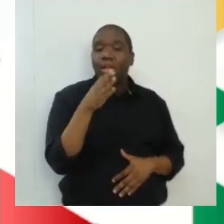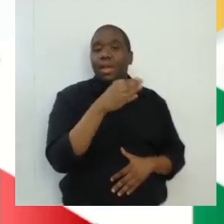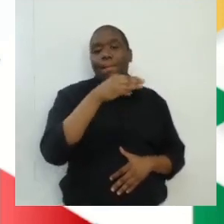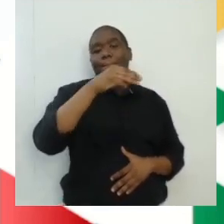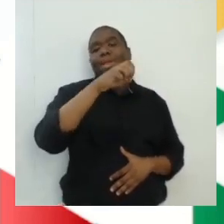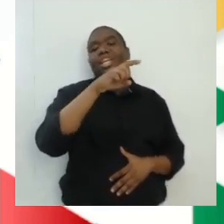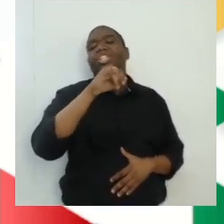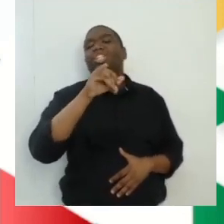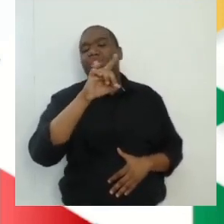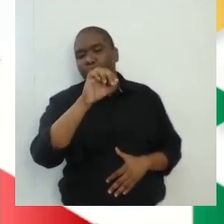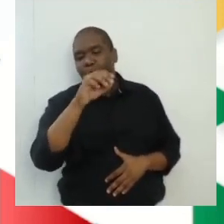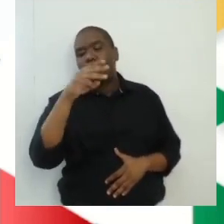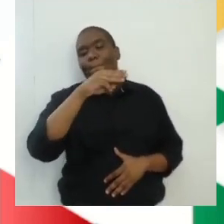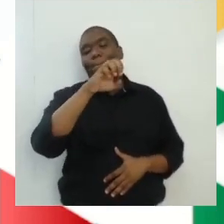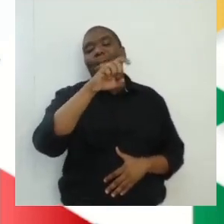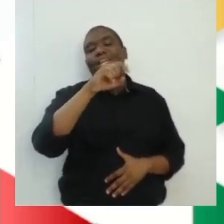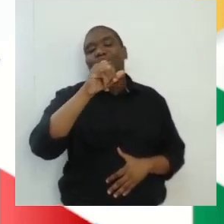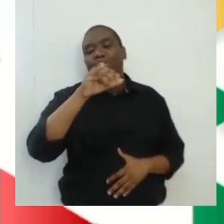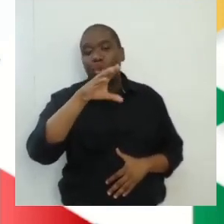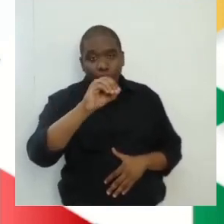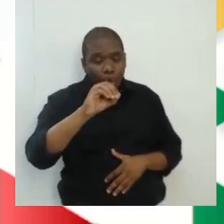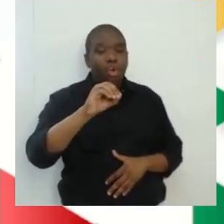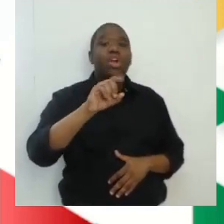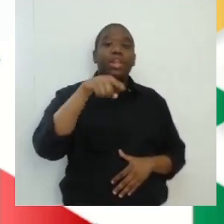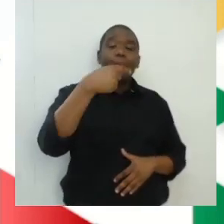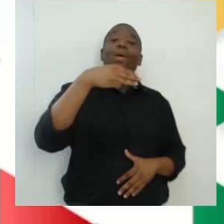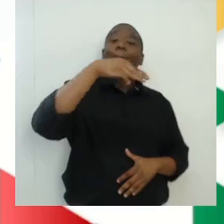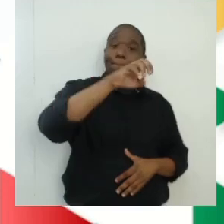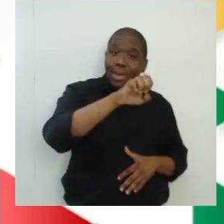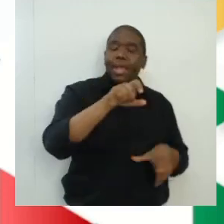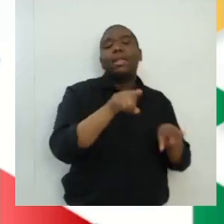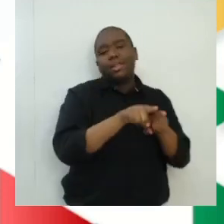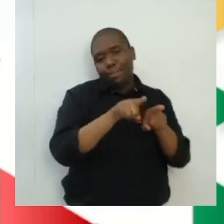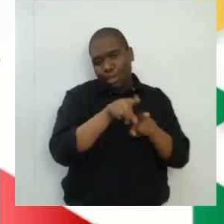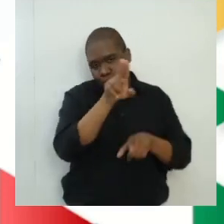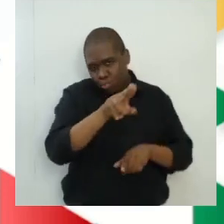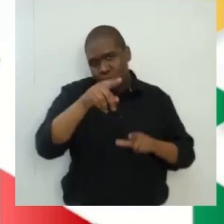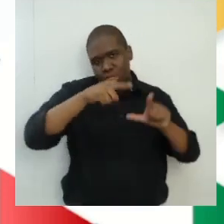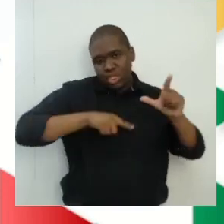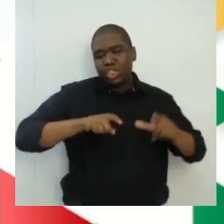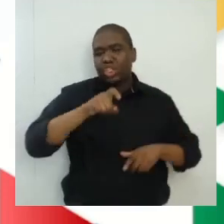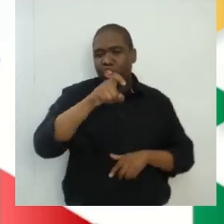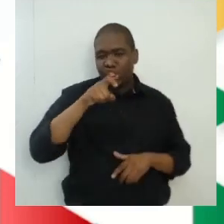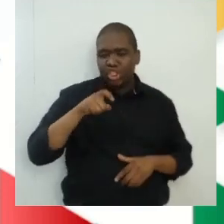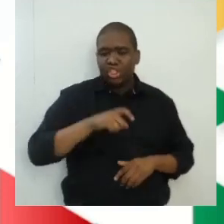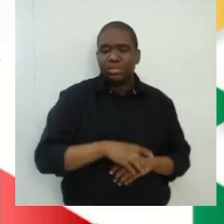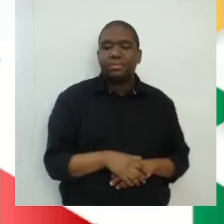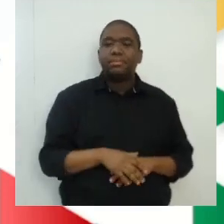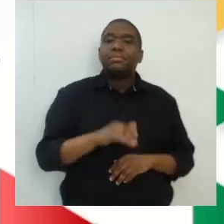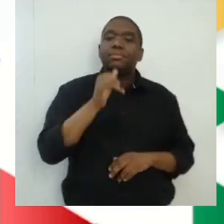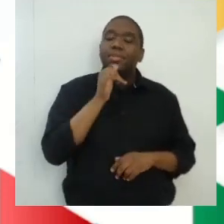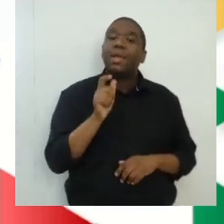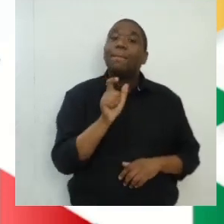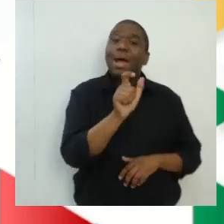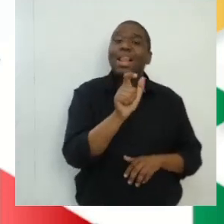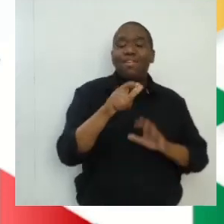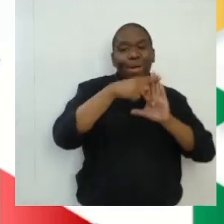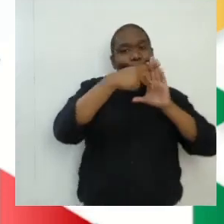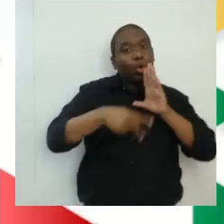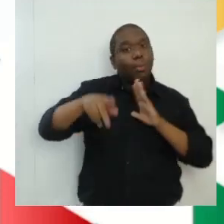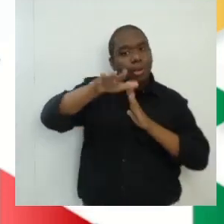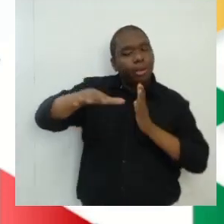mexicano, México. Depois do me, também utilizamos o X. Palavras com origem indígena